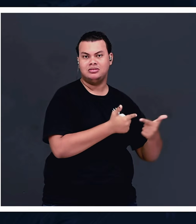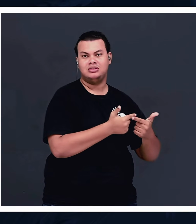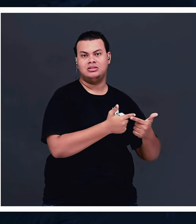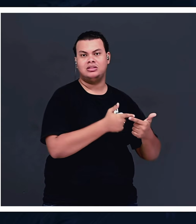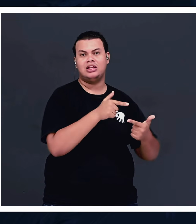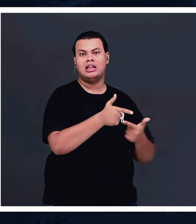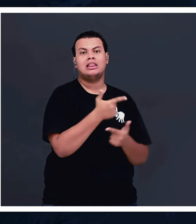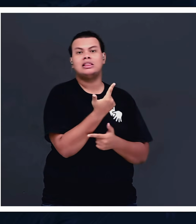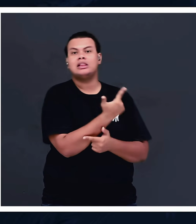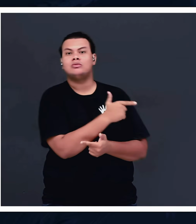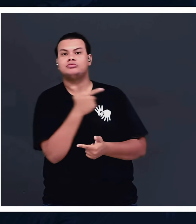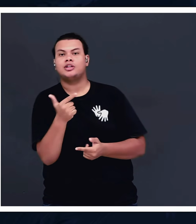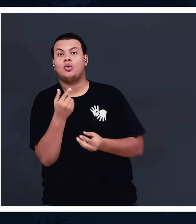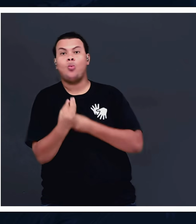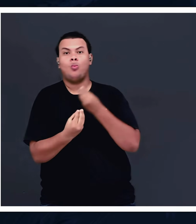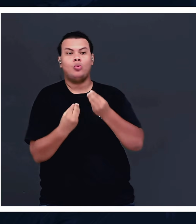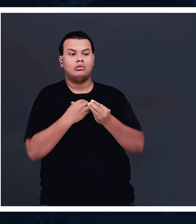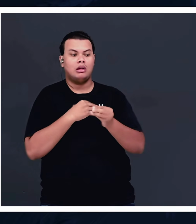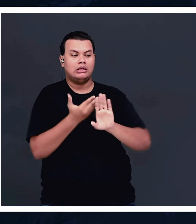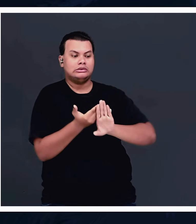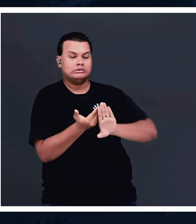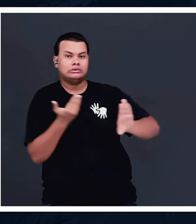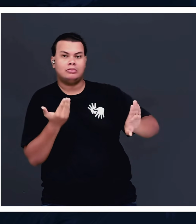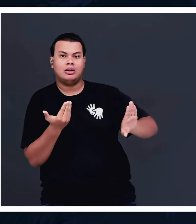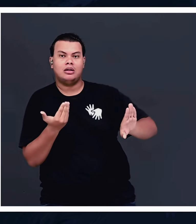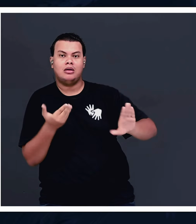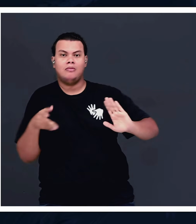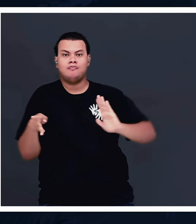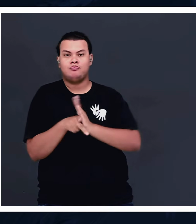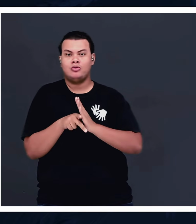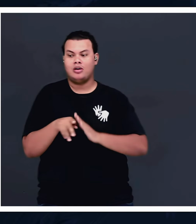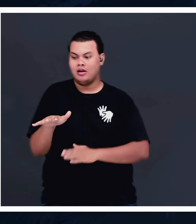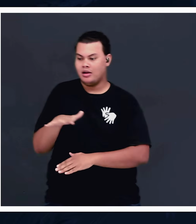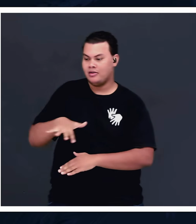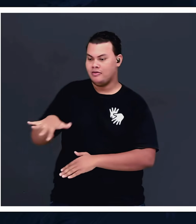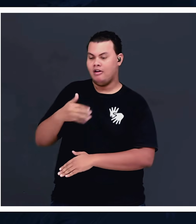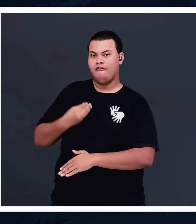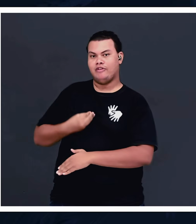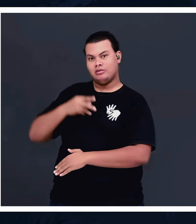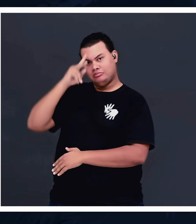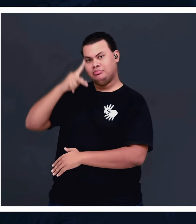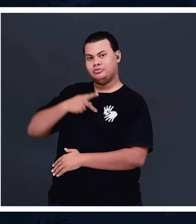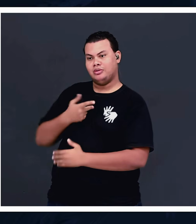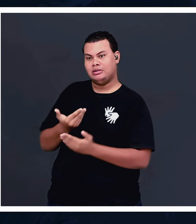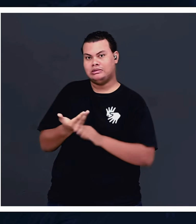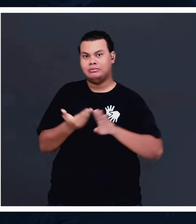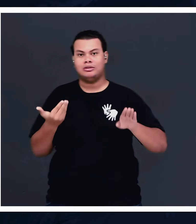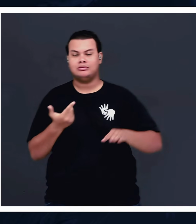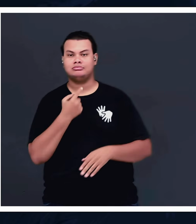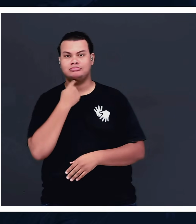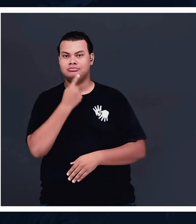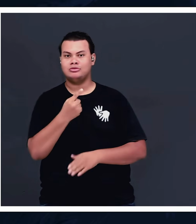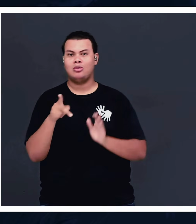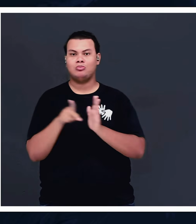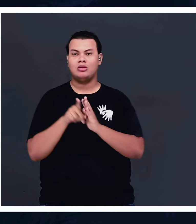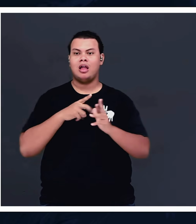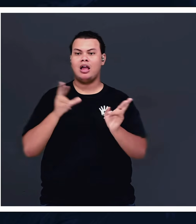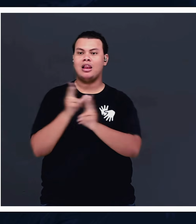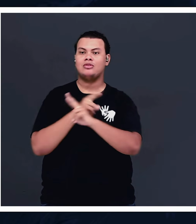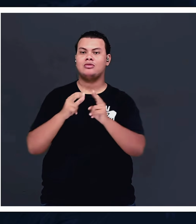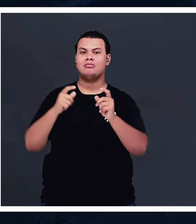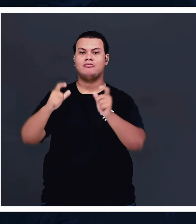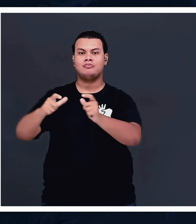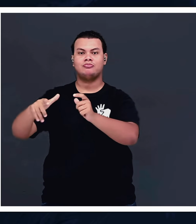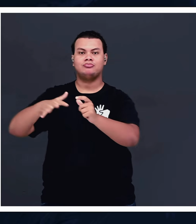ela não tem como você separar completamente da sua vida pessoal, dos seus